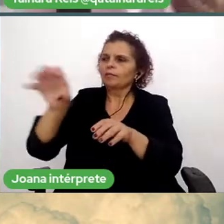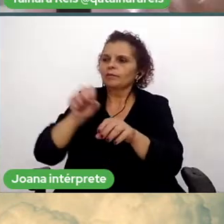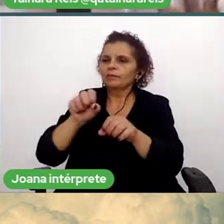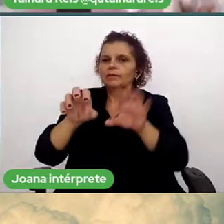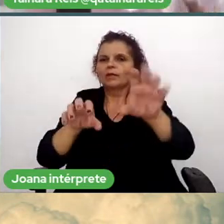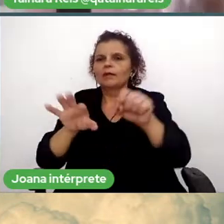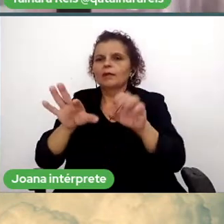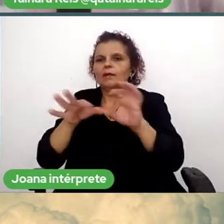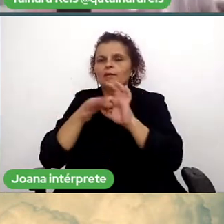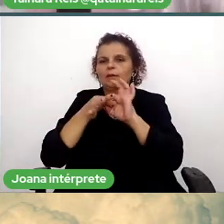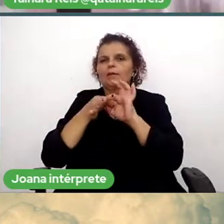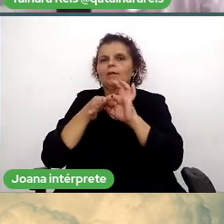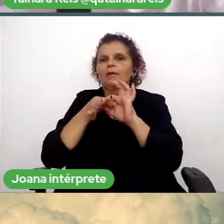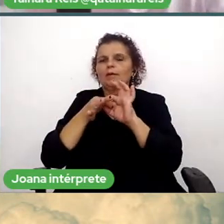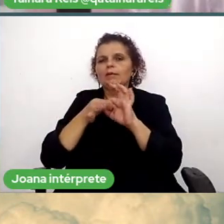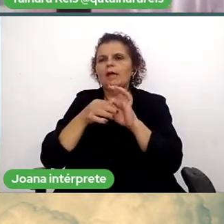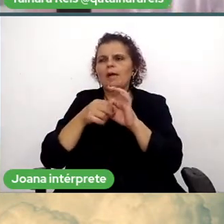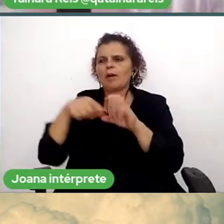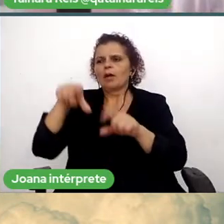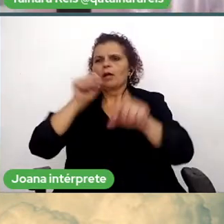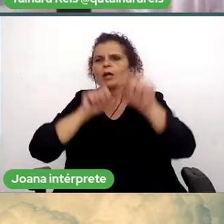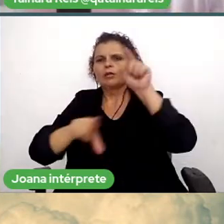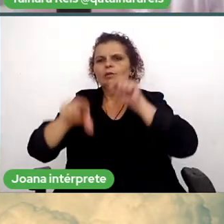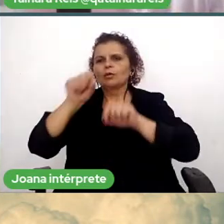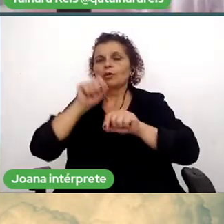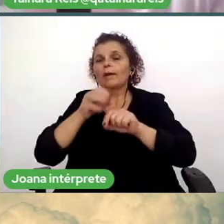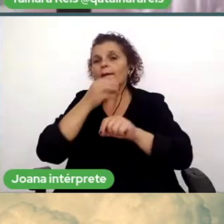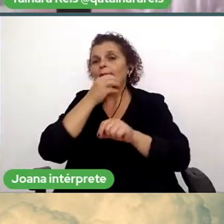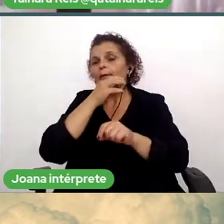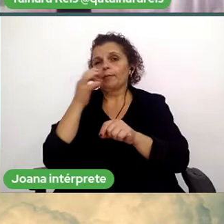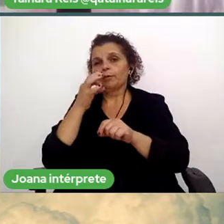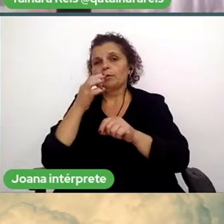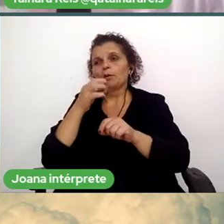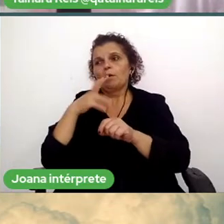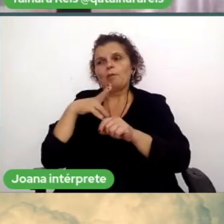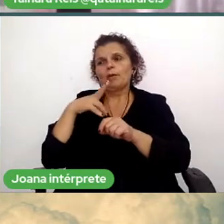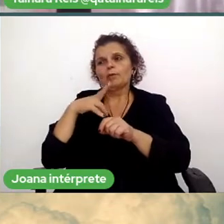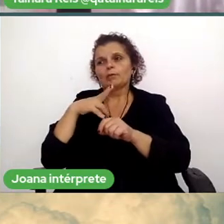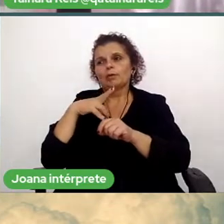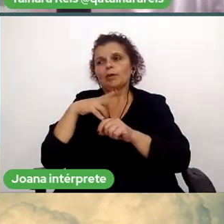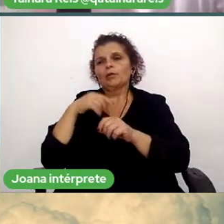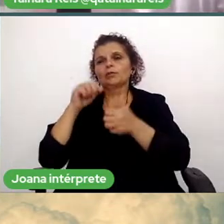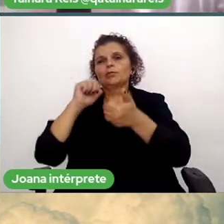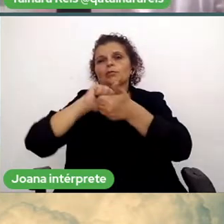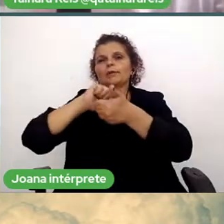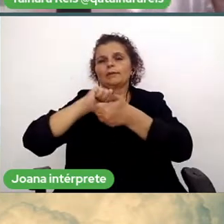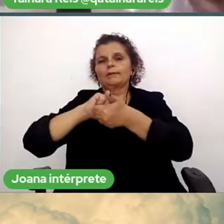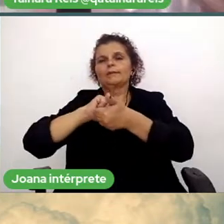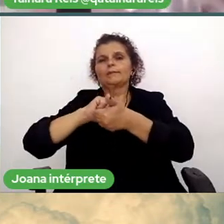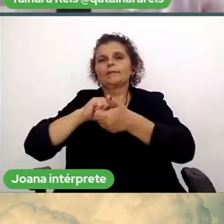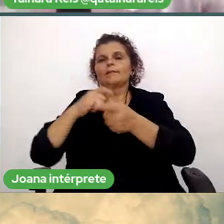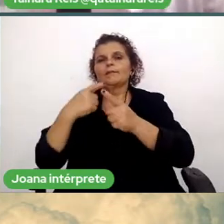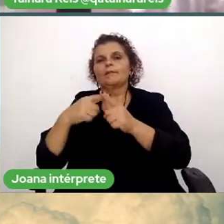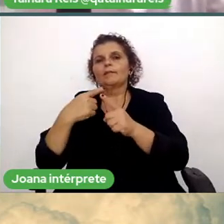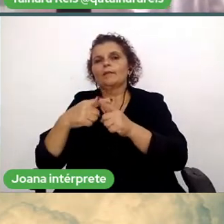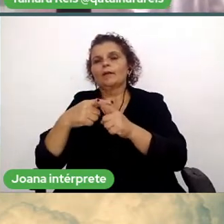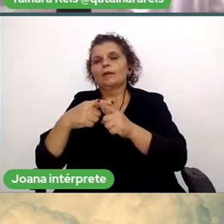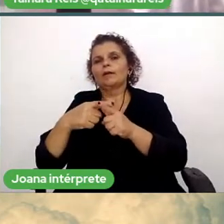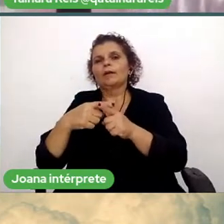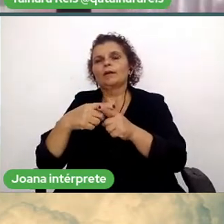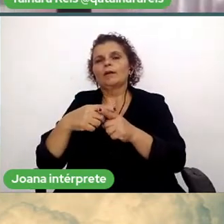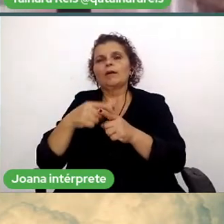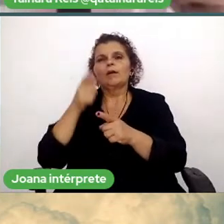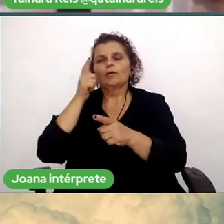ajudar o time a tomar decisões, digamos, até por conta própria a respeito de qualidade. Porque a pessoa que ela não consegue